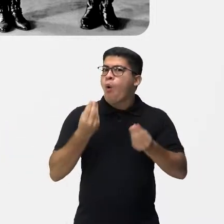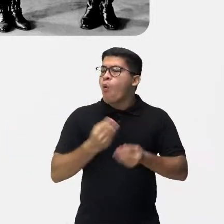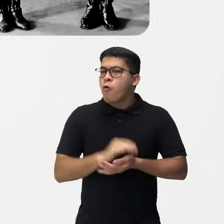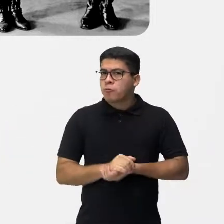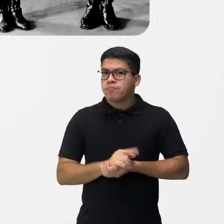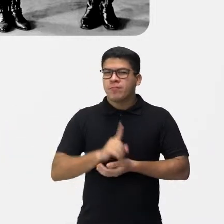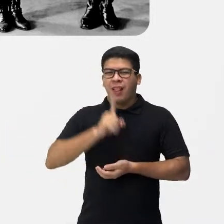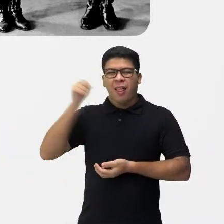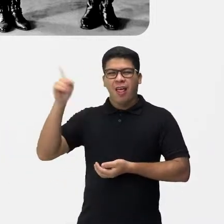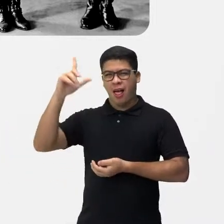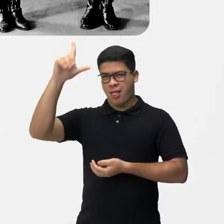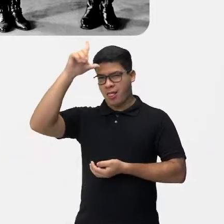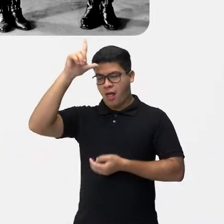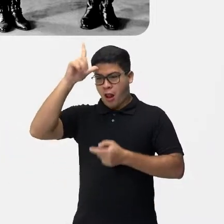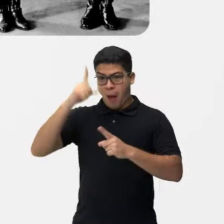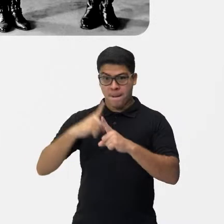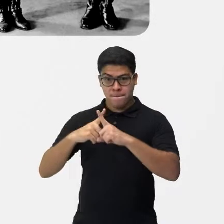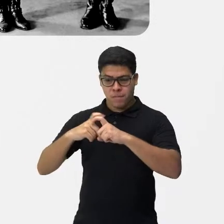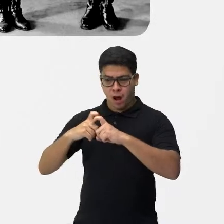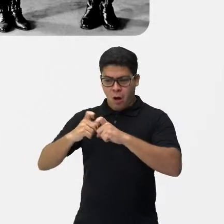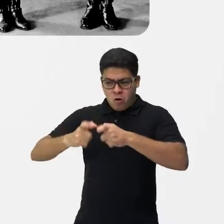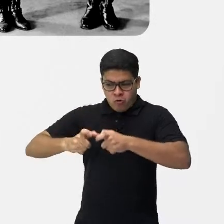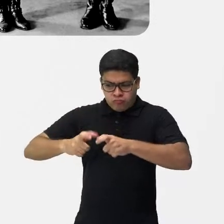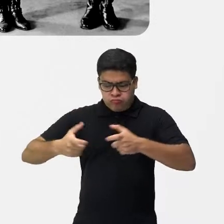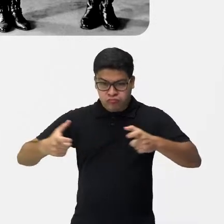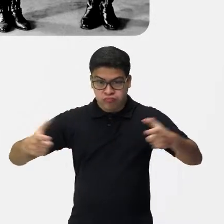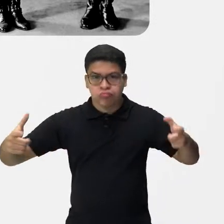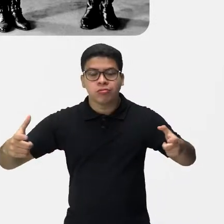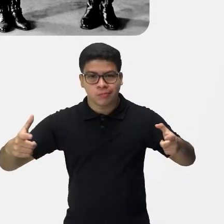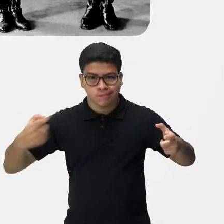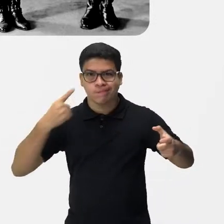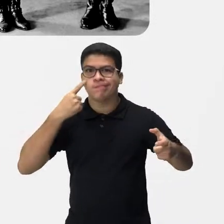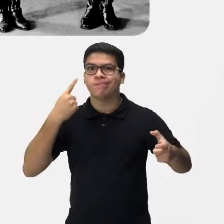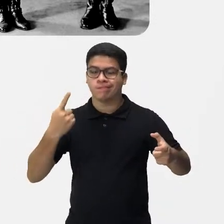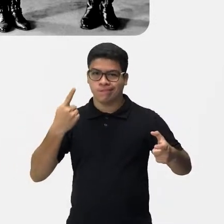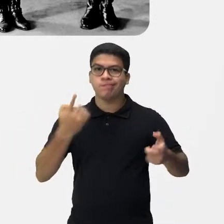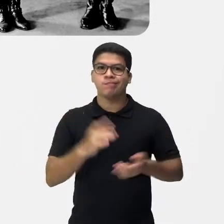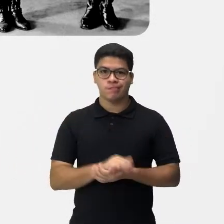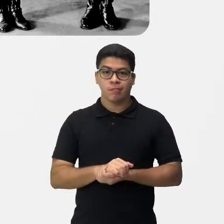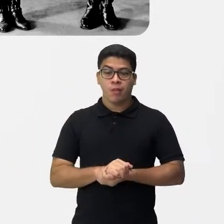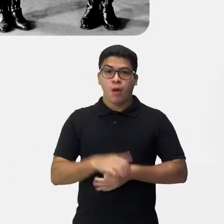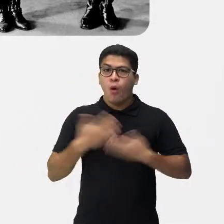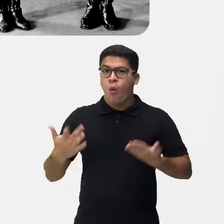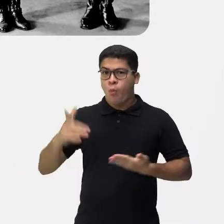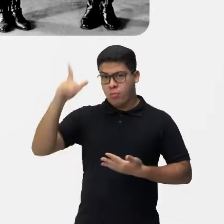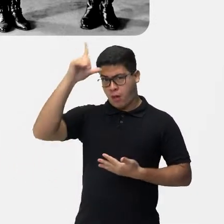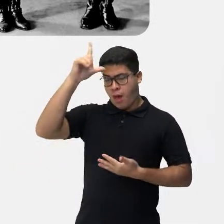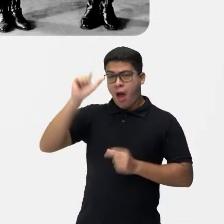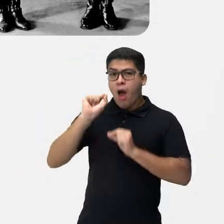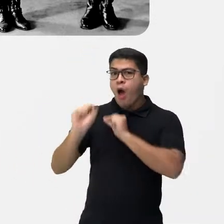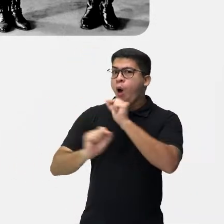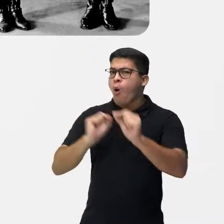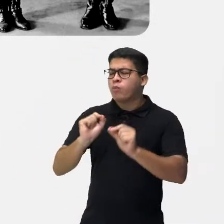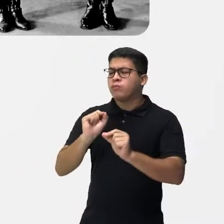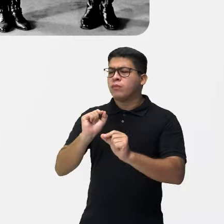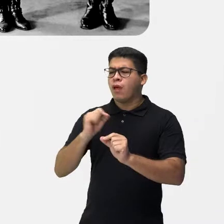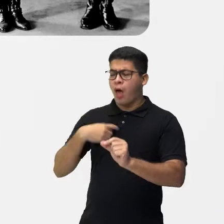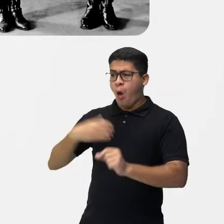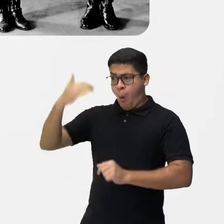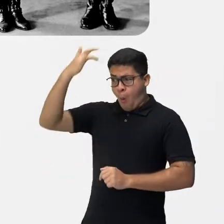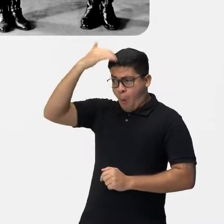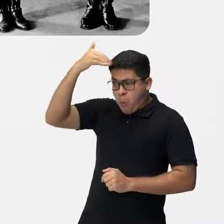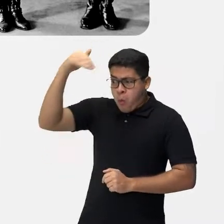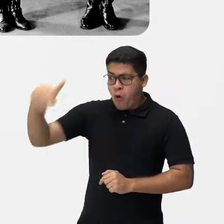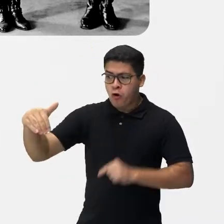na Alemanha. Então a gente vai verificar aqui que no final da Primeira Guerra Mundial, quando a Alemanha foi culpabilizada